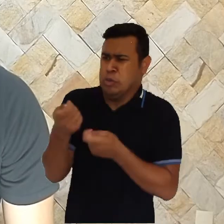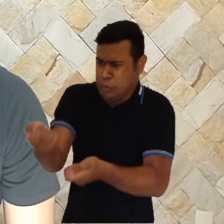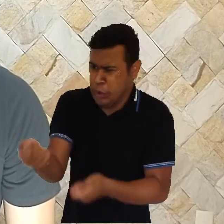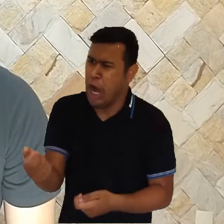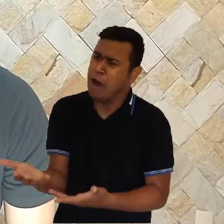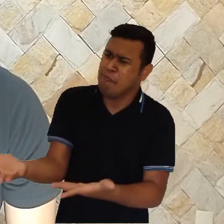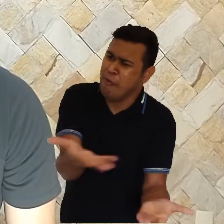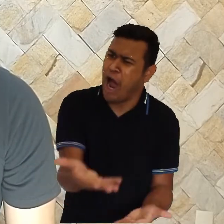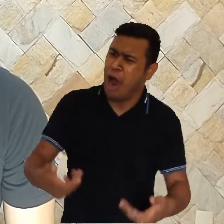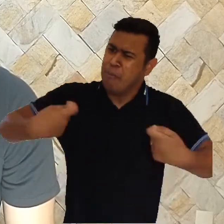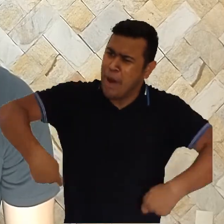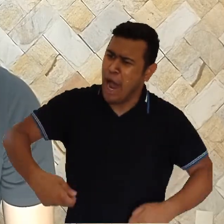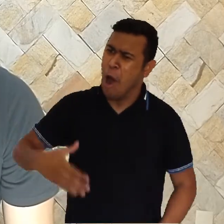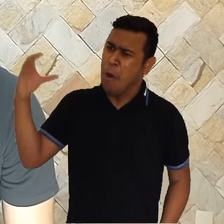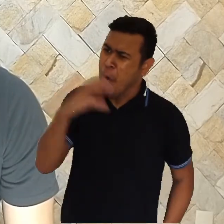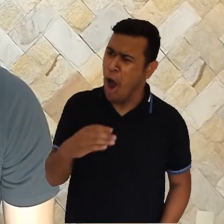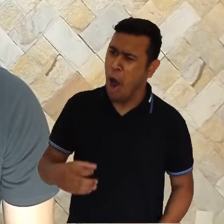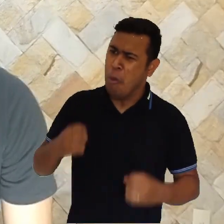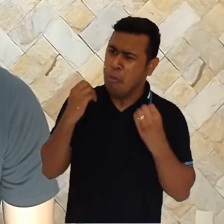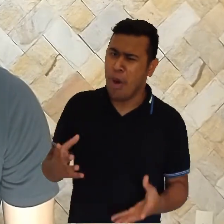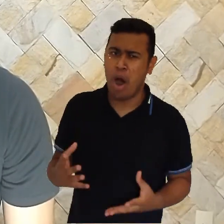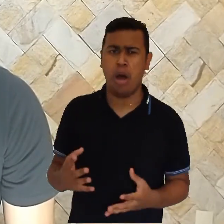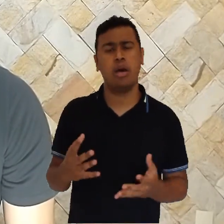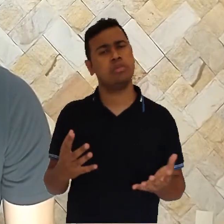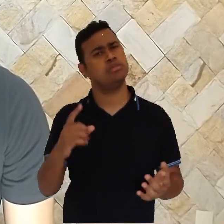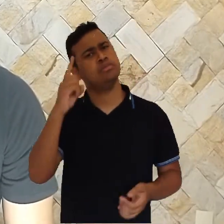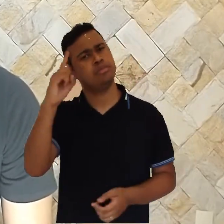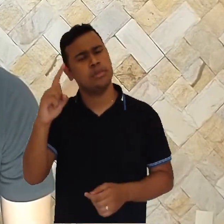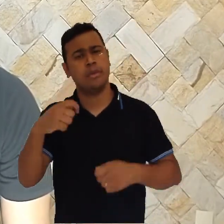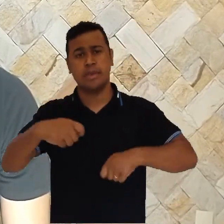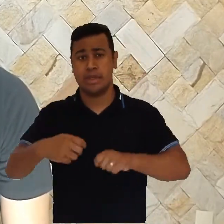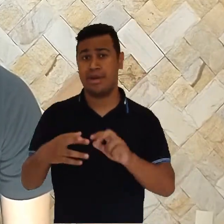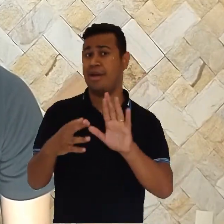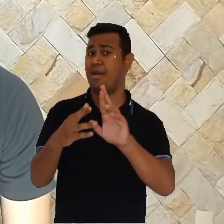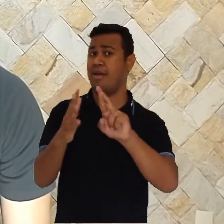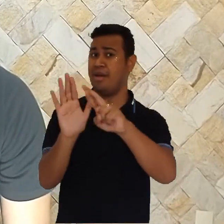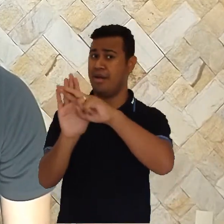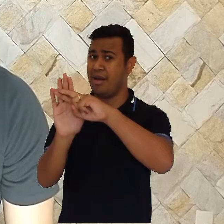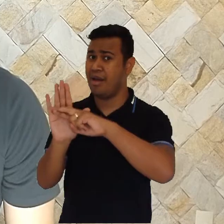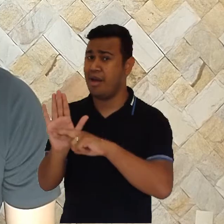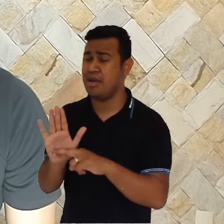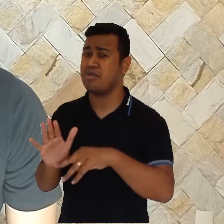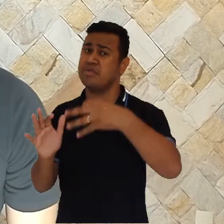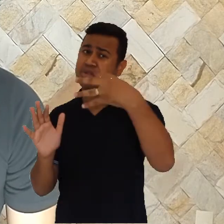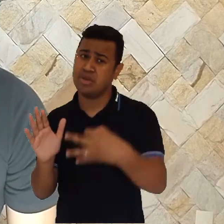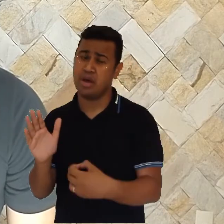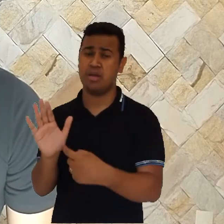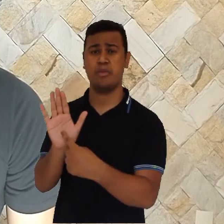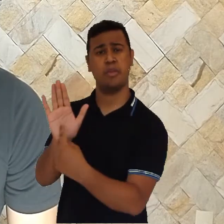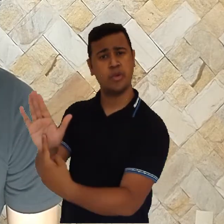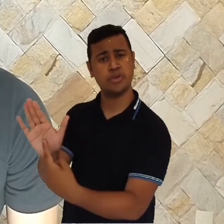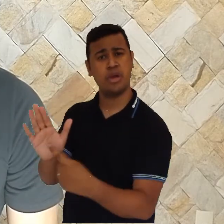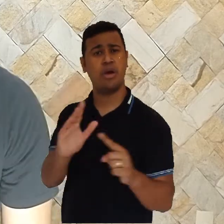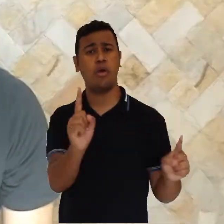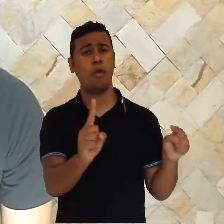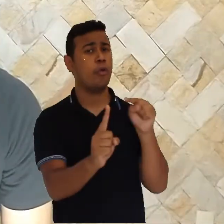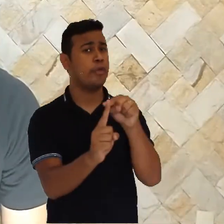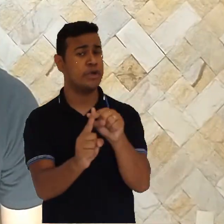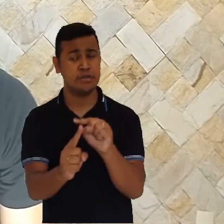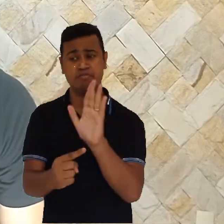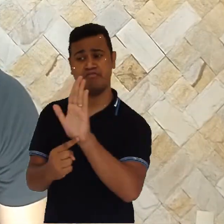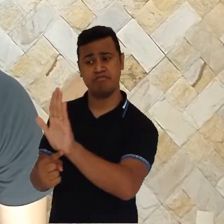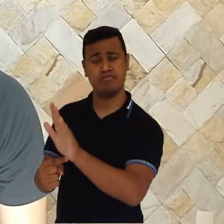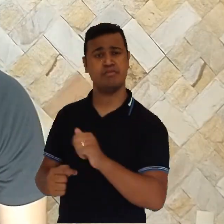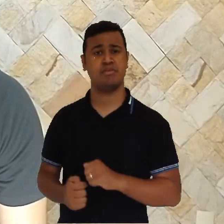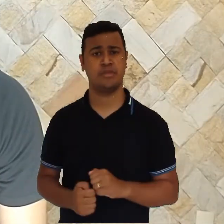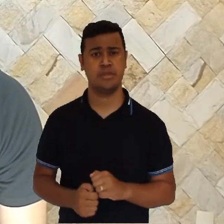cuidar das despesas e do orçamento doméstico também é válido para o desenvolvimento dessas habilidades. Por fim,